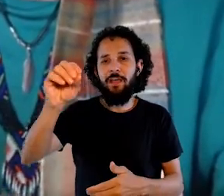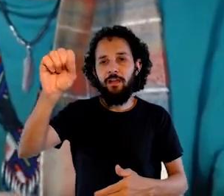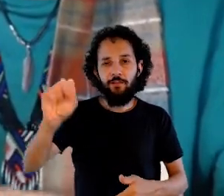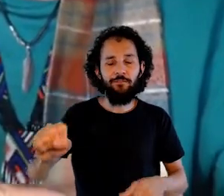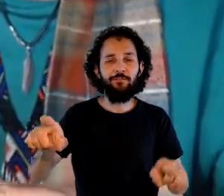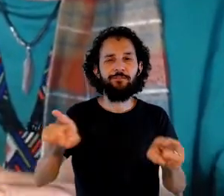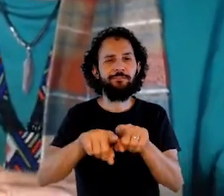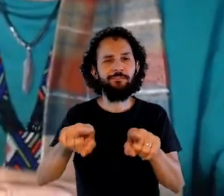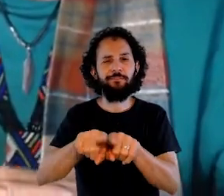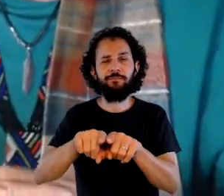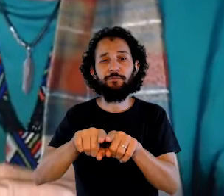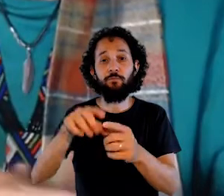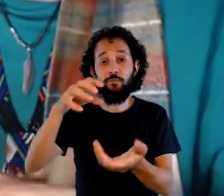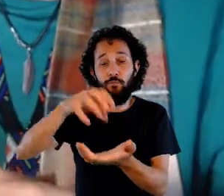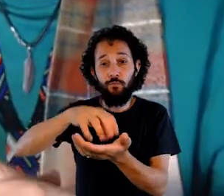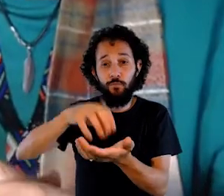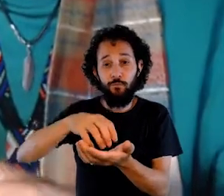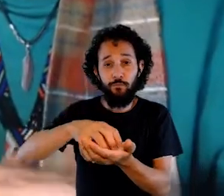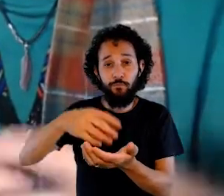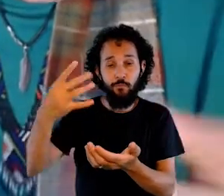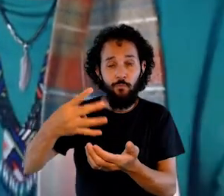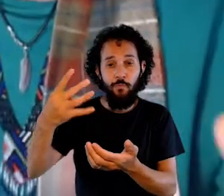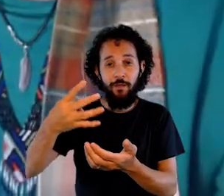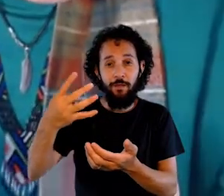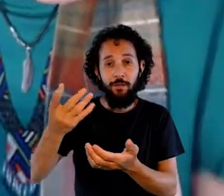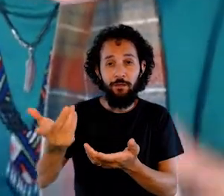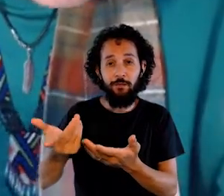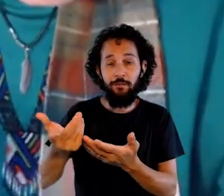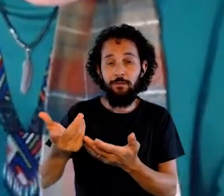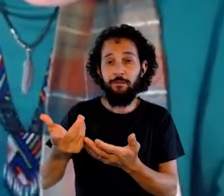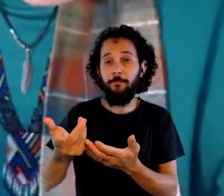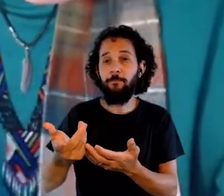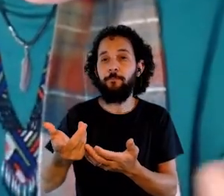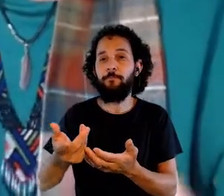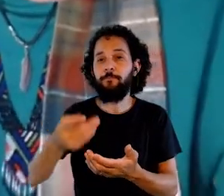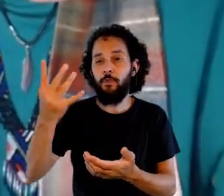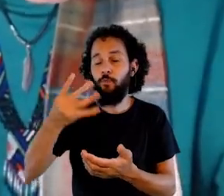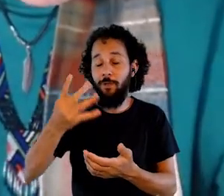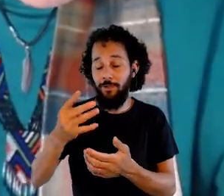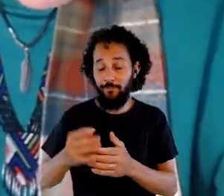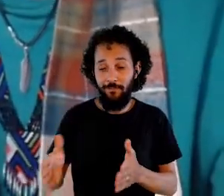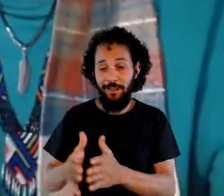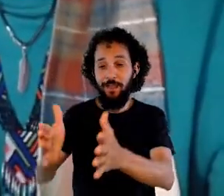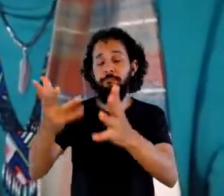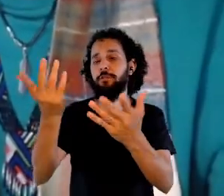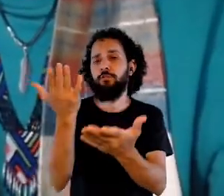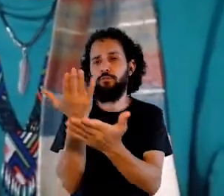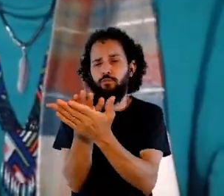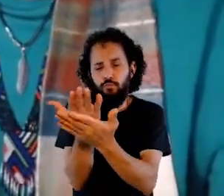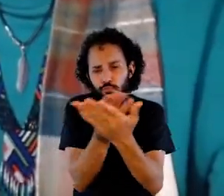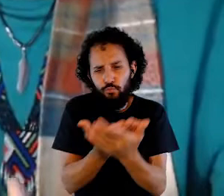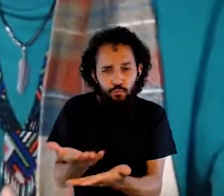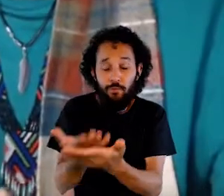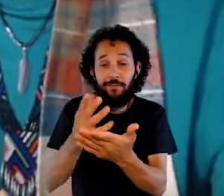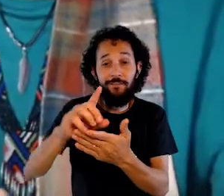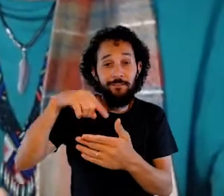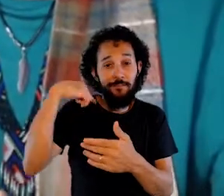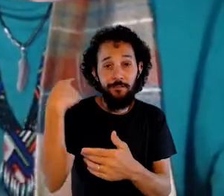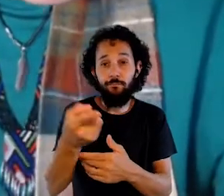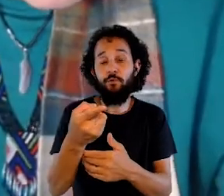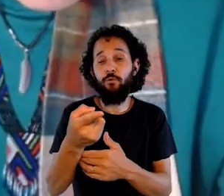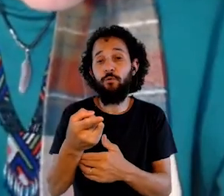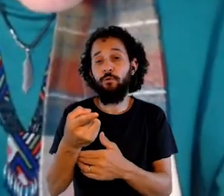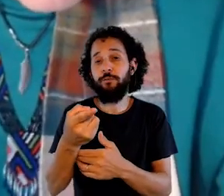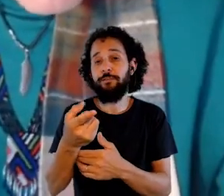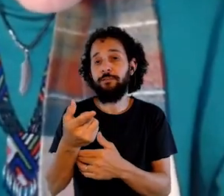quarto... Gnose do quarto caminho, fui fazendo estudos até chegar, através da acupuntura, né,